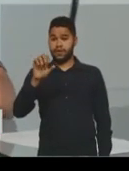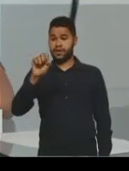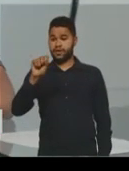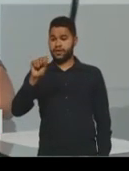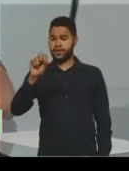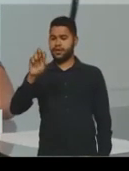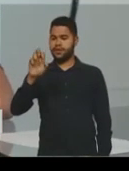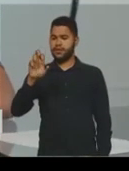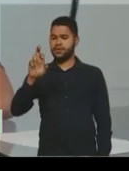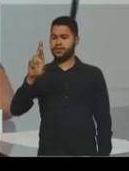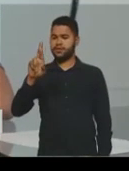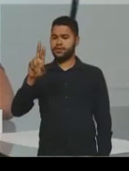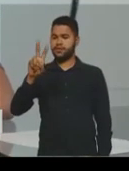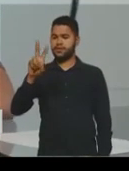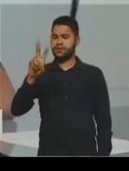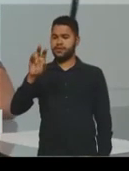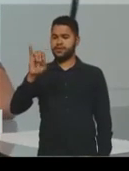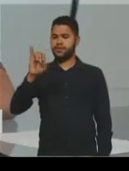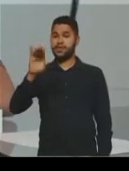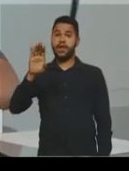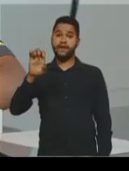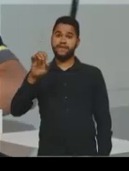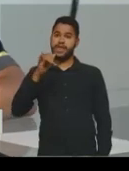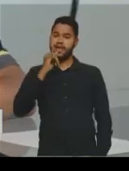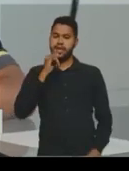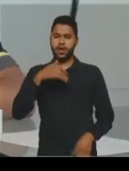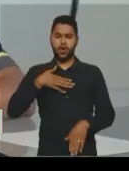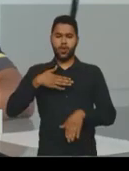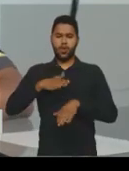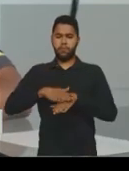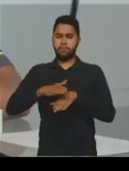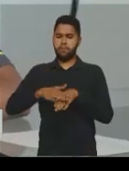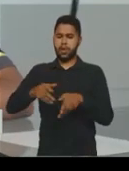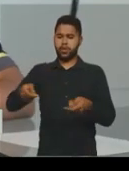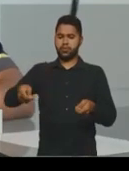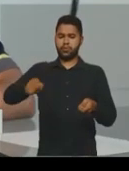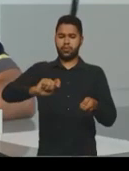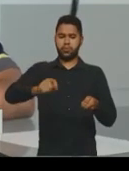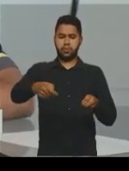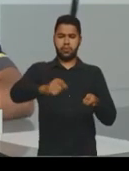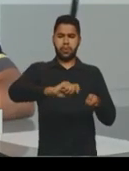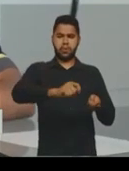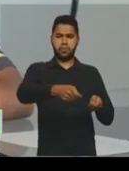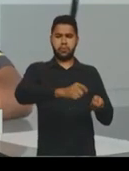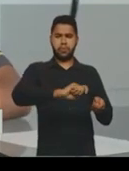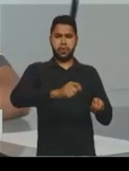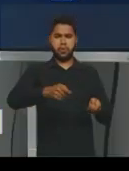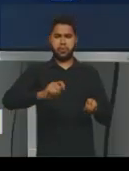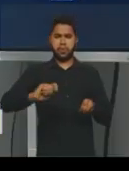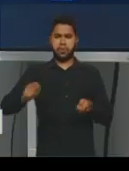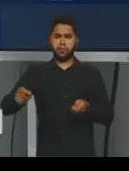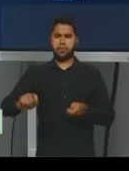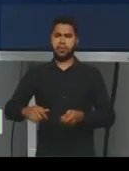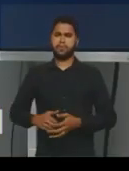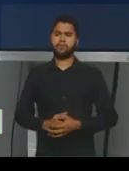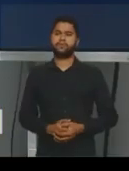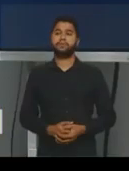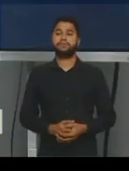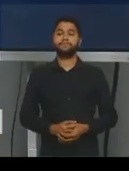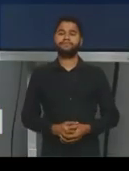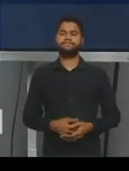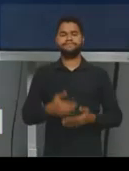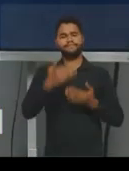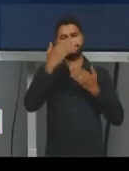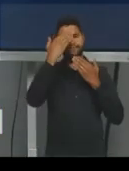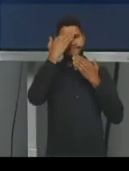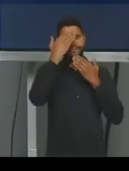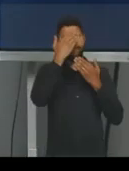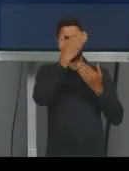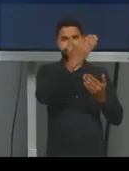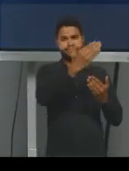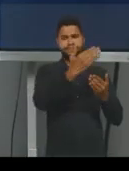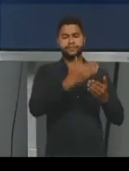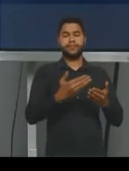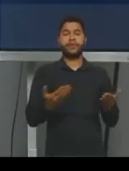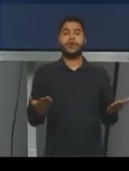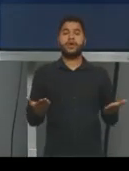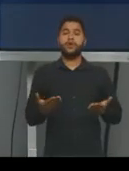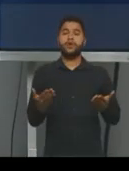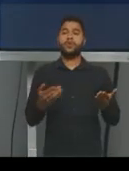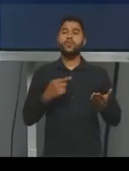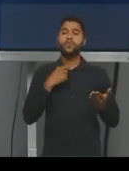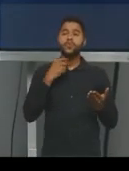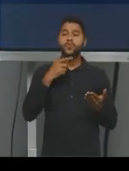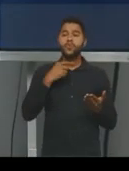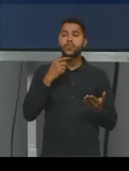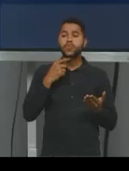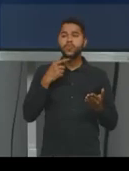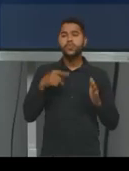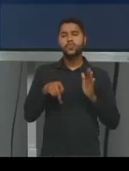servir. Então, a palavrinha vem desse termo, Dani. Obrigada, professor Neymer. Vamos para a próxima. Nossa próxima dúvida